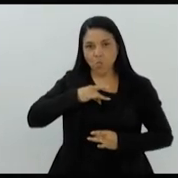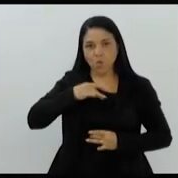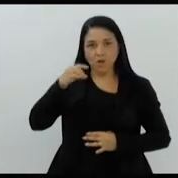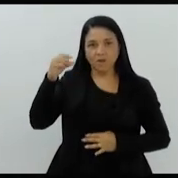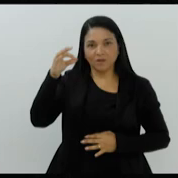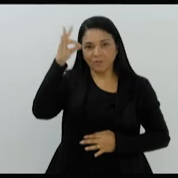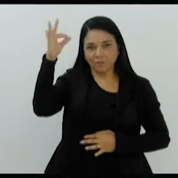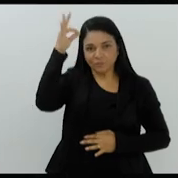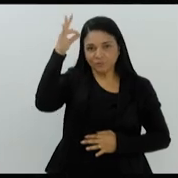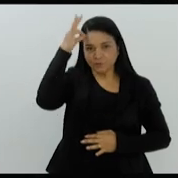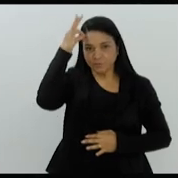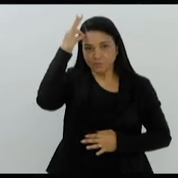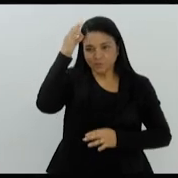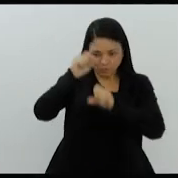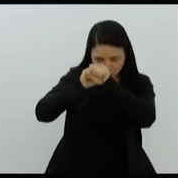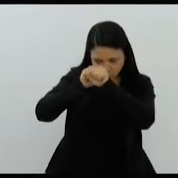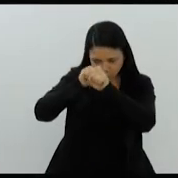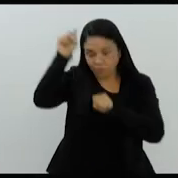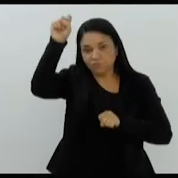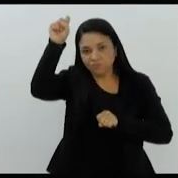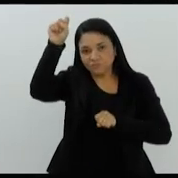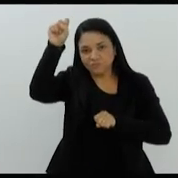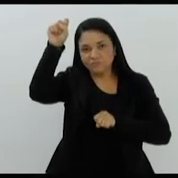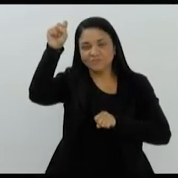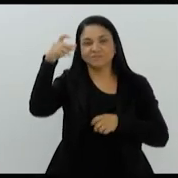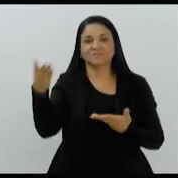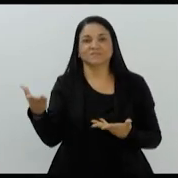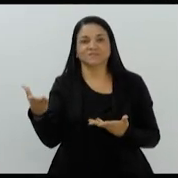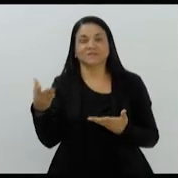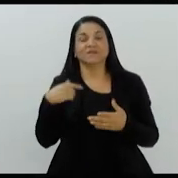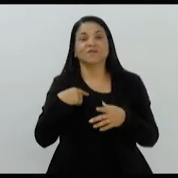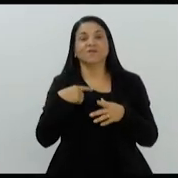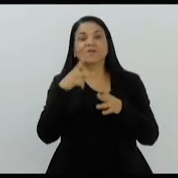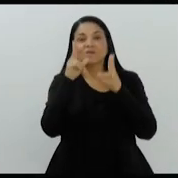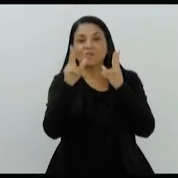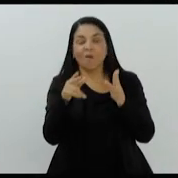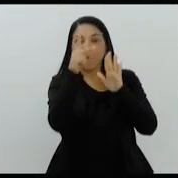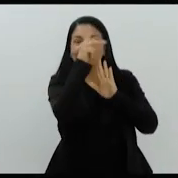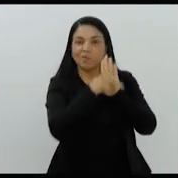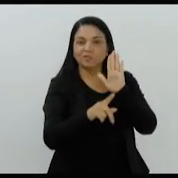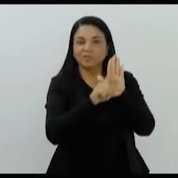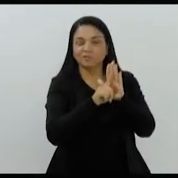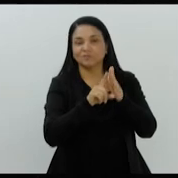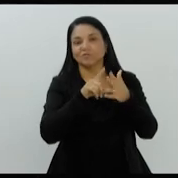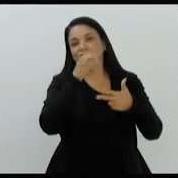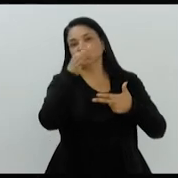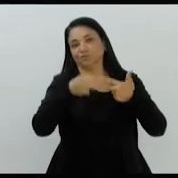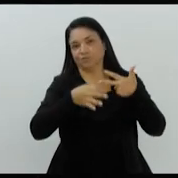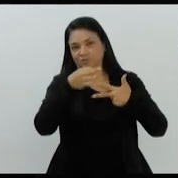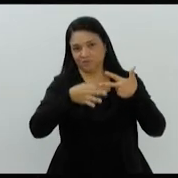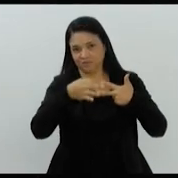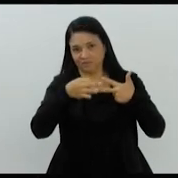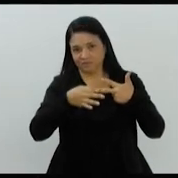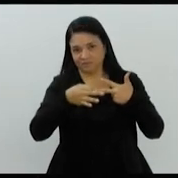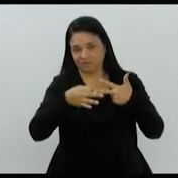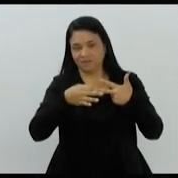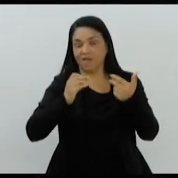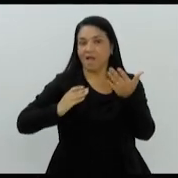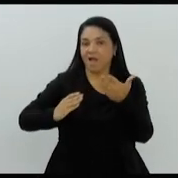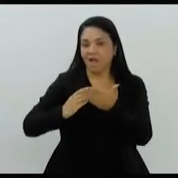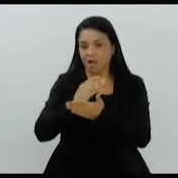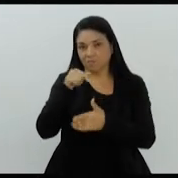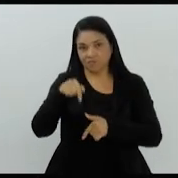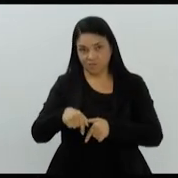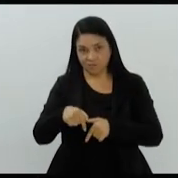de super-homem. Foi no caso do projeto do Judiciário, que nós aprovamos